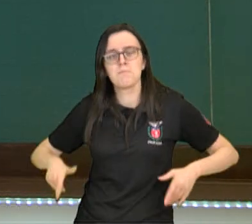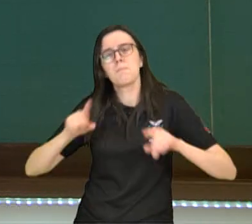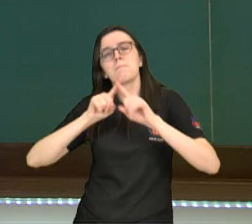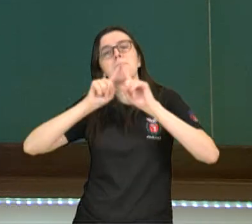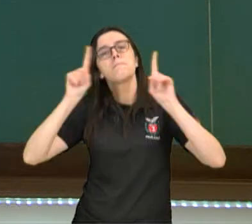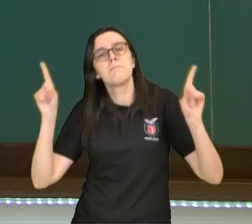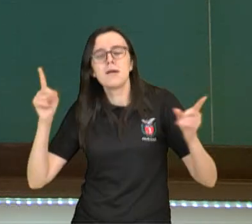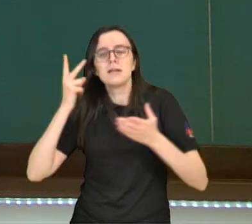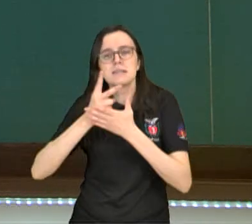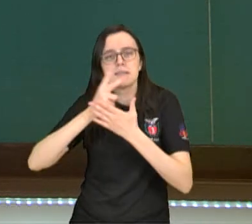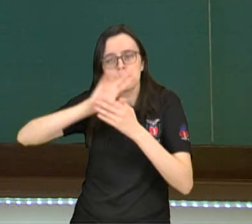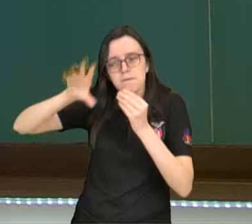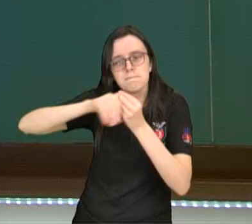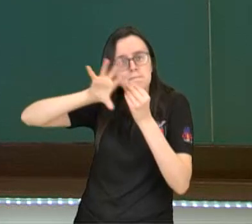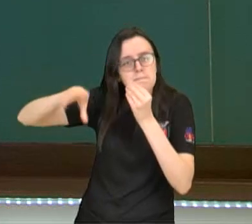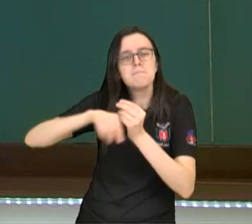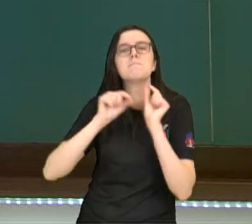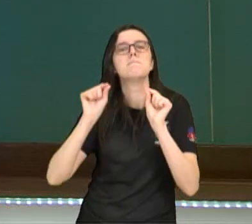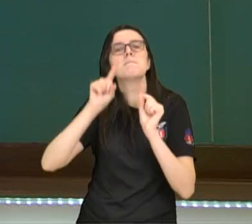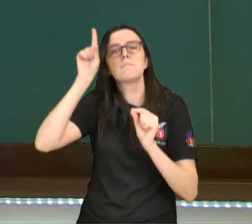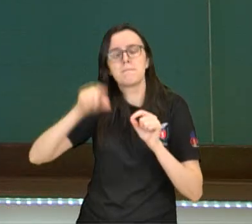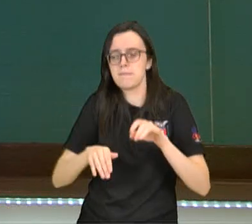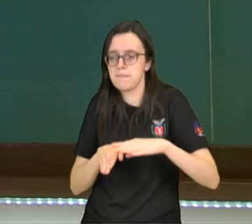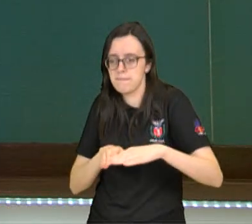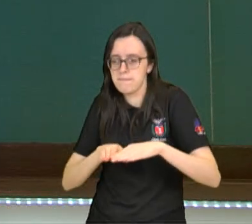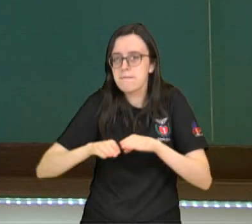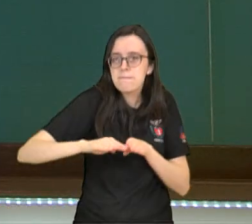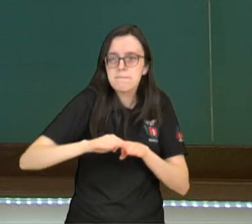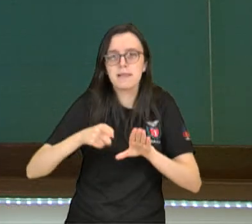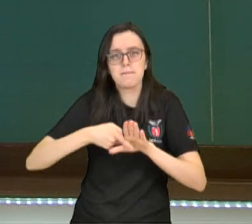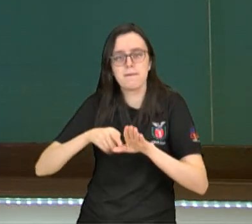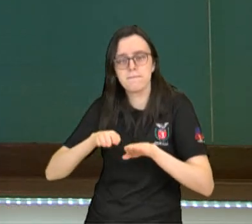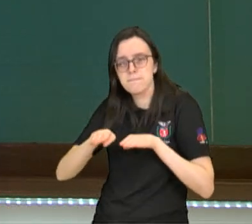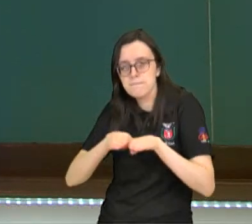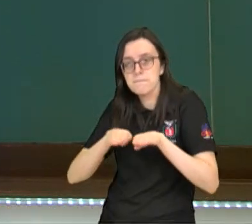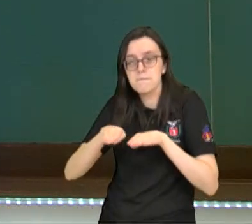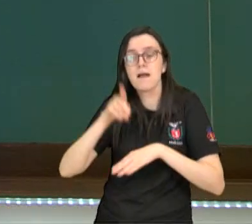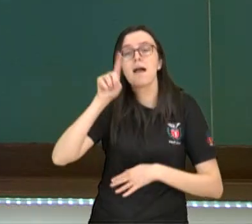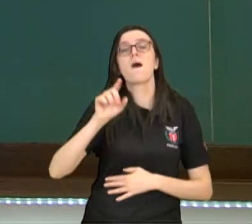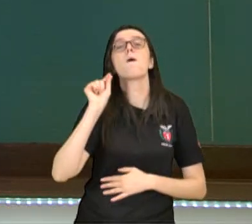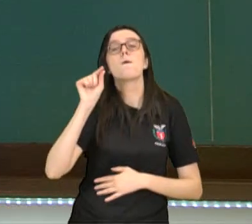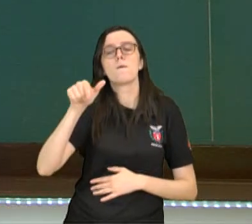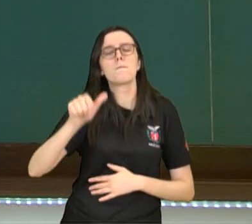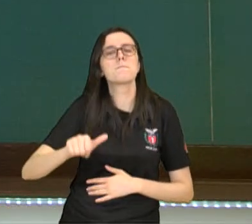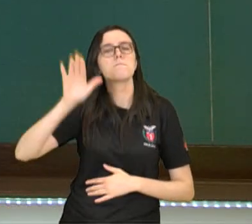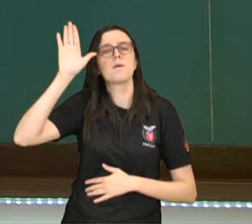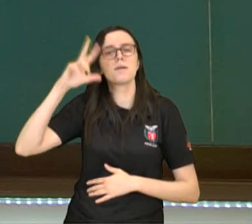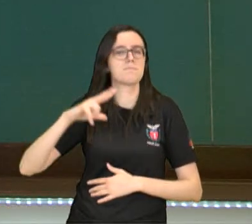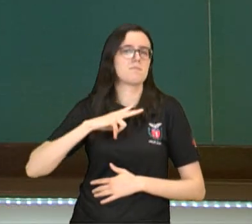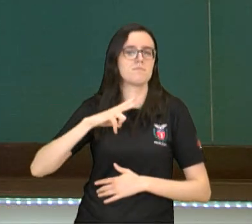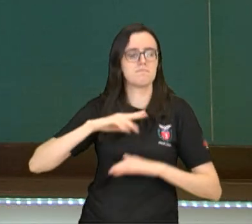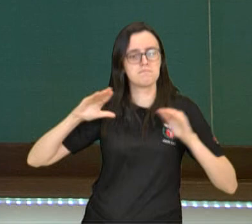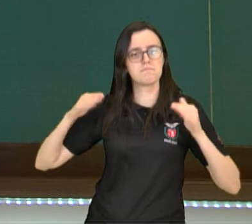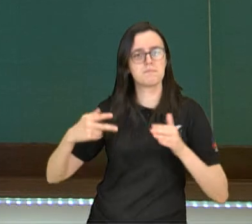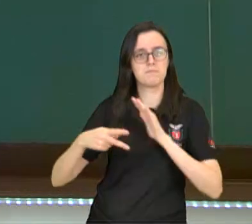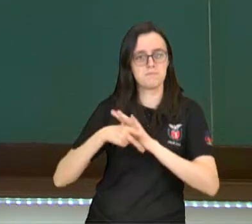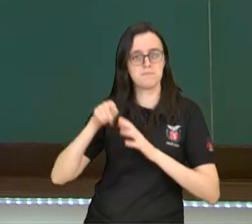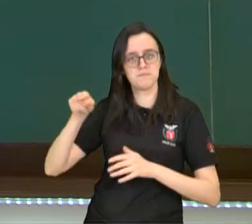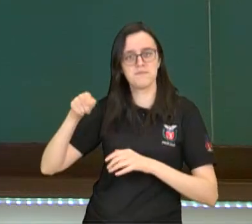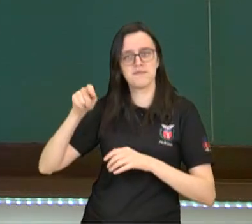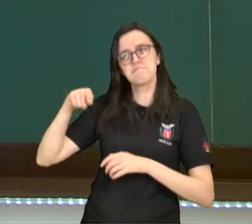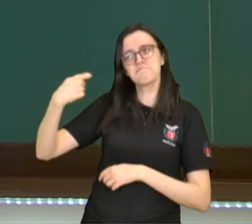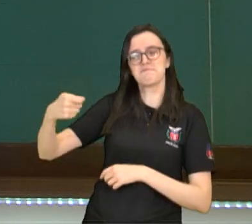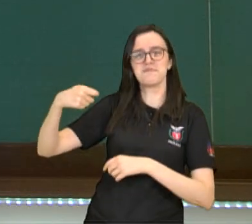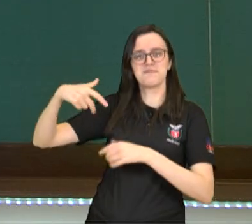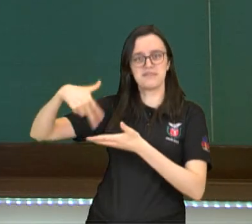mas sempre incorporando a questão do arrastar dos pés, que essa é uma das questões mais particulares do merengue enquanto